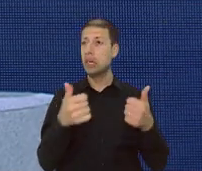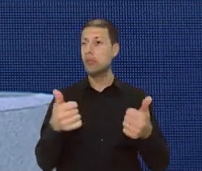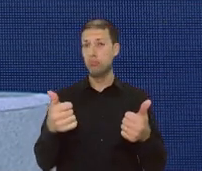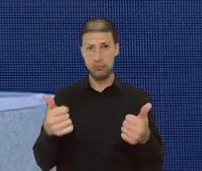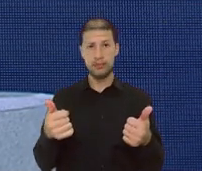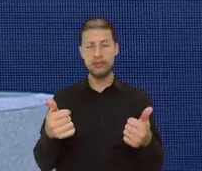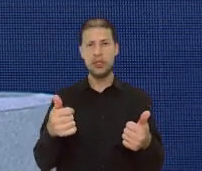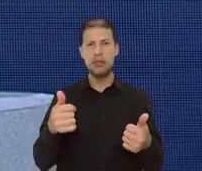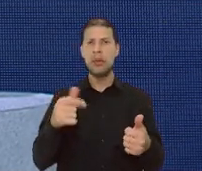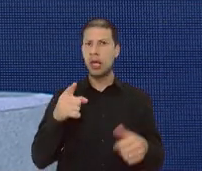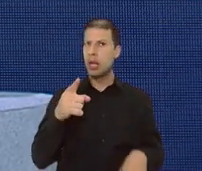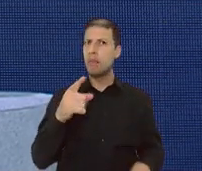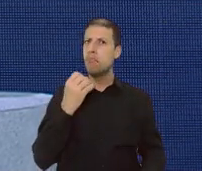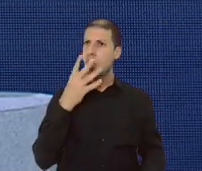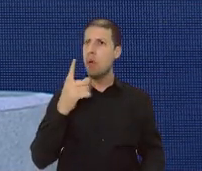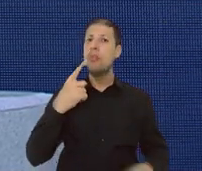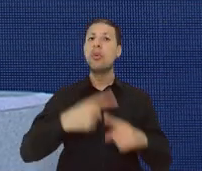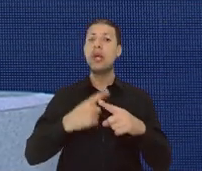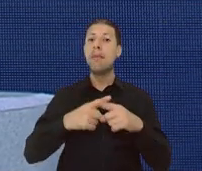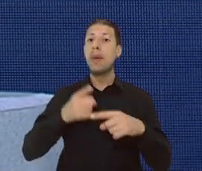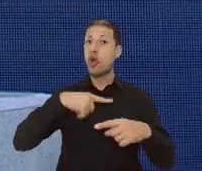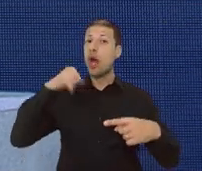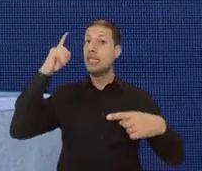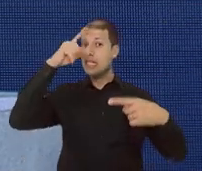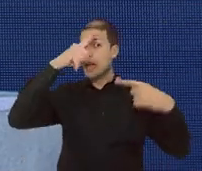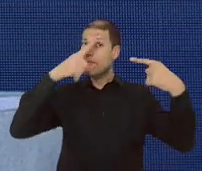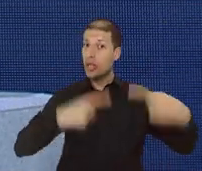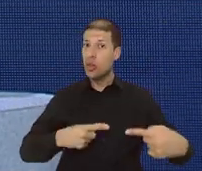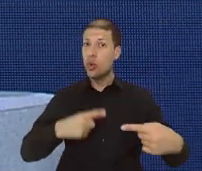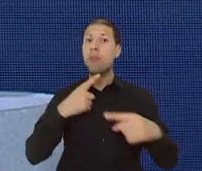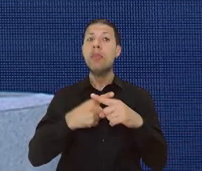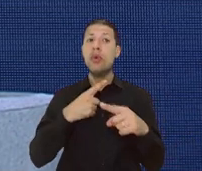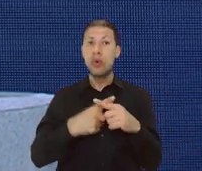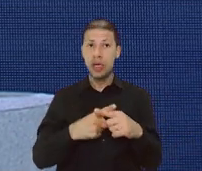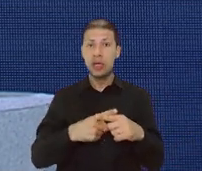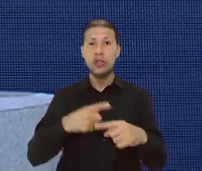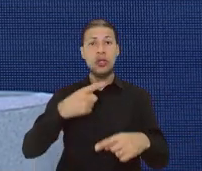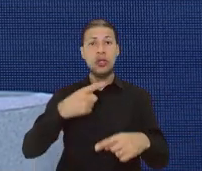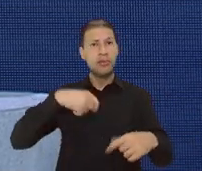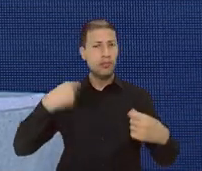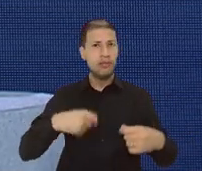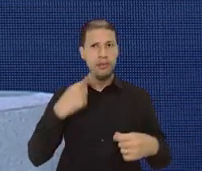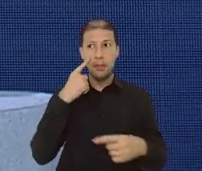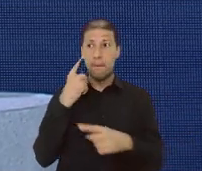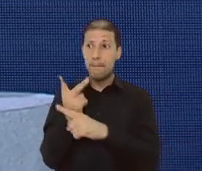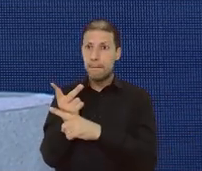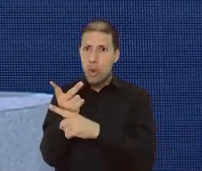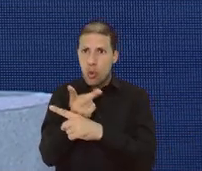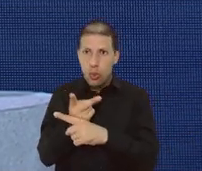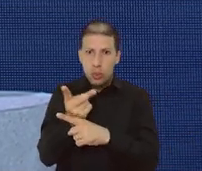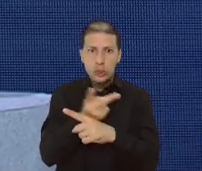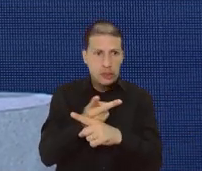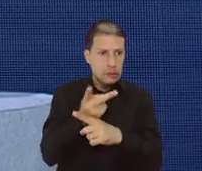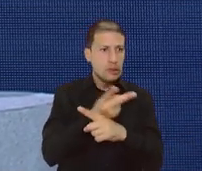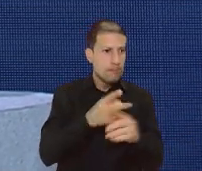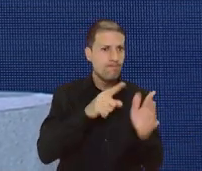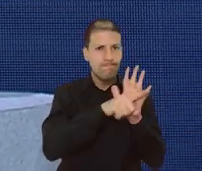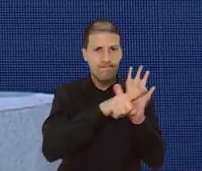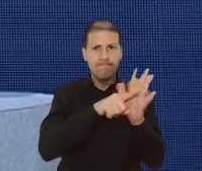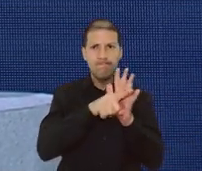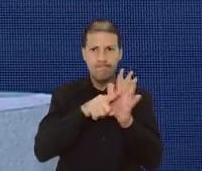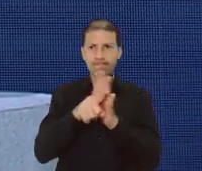porque para a gente é Um Desafio que a gente tem que caçar mais assim não é que tá tão simples você tem que ir lá achar acompanhar